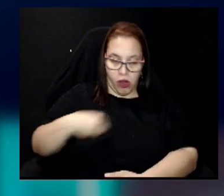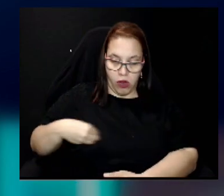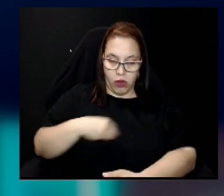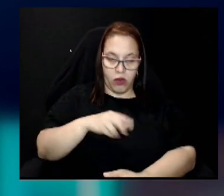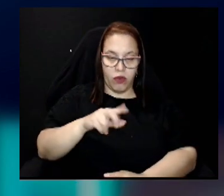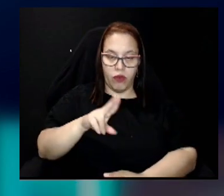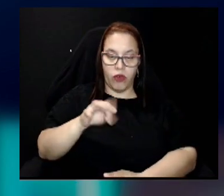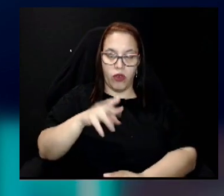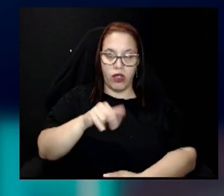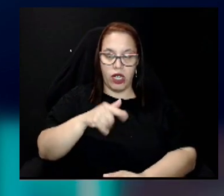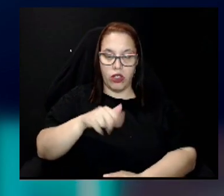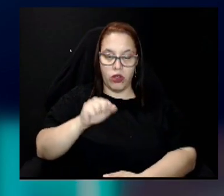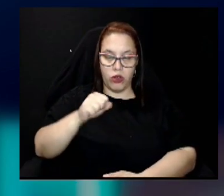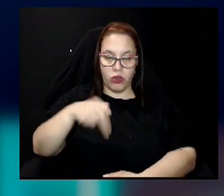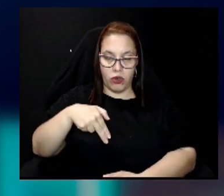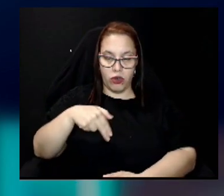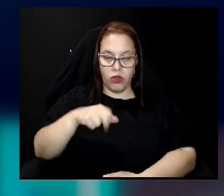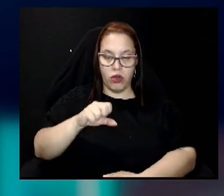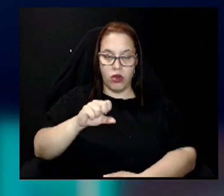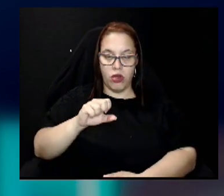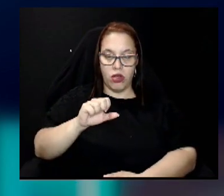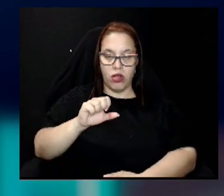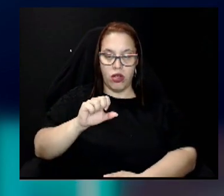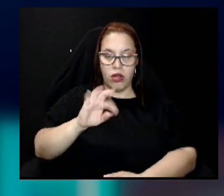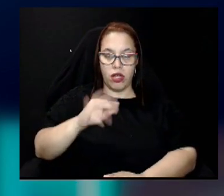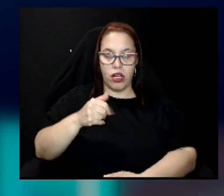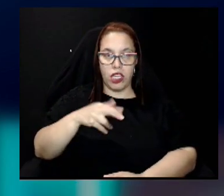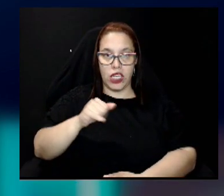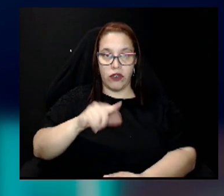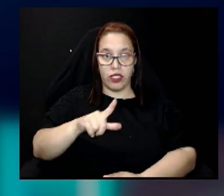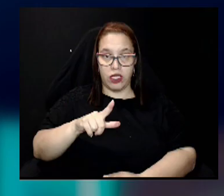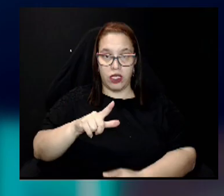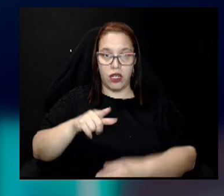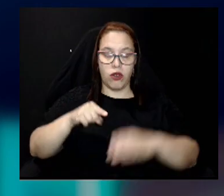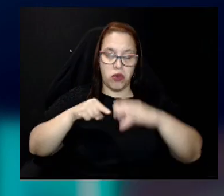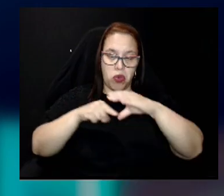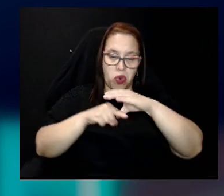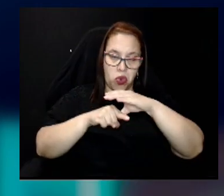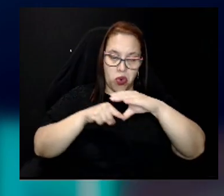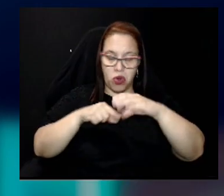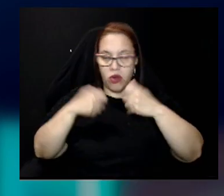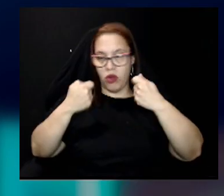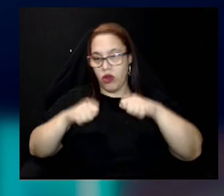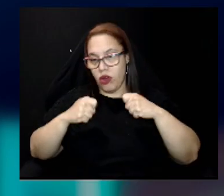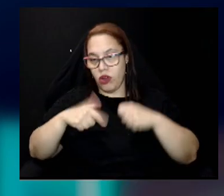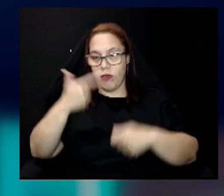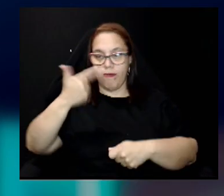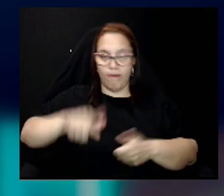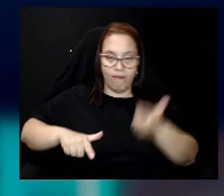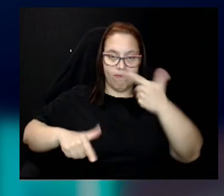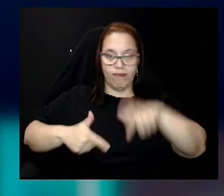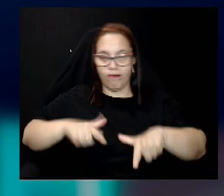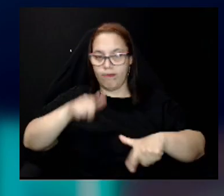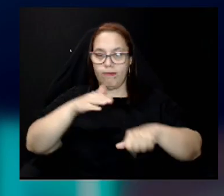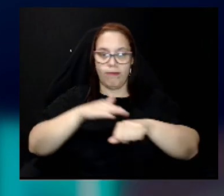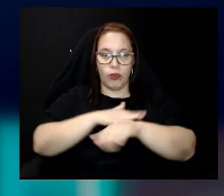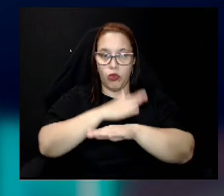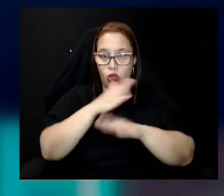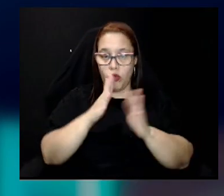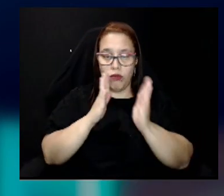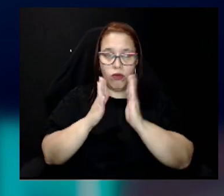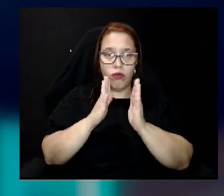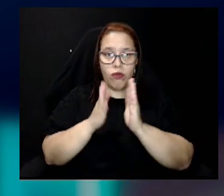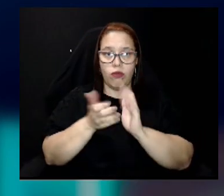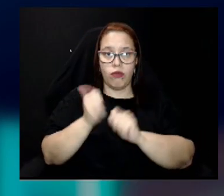Às vezes não dá para ver, às vezes é preciso pedir uma ressonância, ou às vezes é preciso repetir esse exame depois de um tempo, avaliar os sintomas